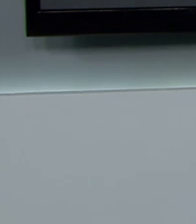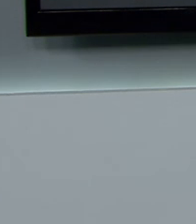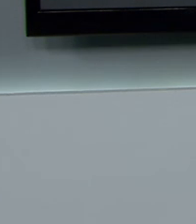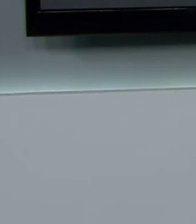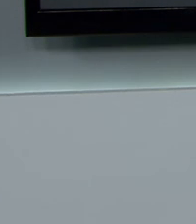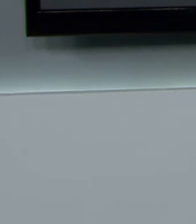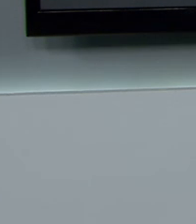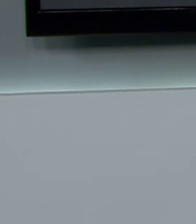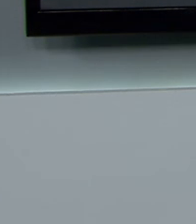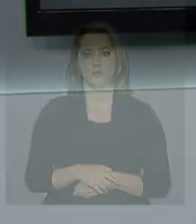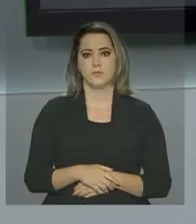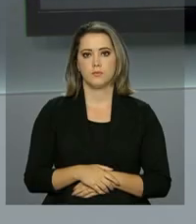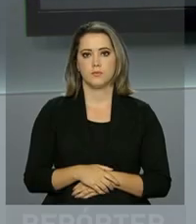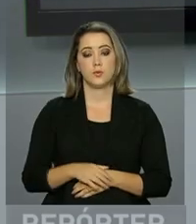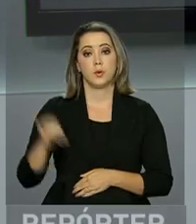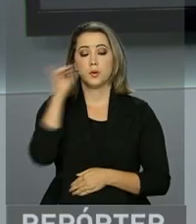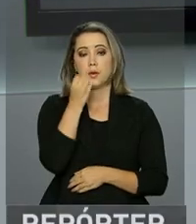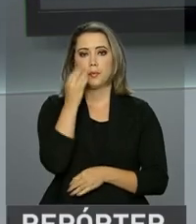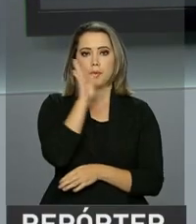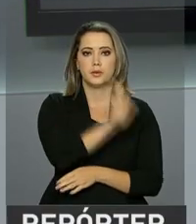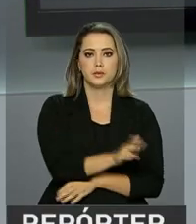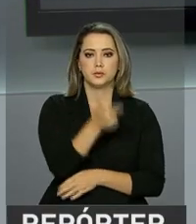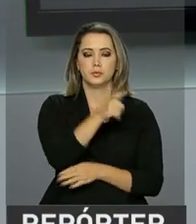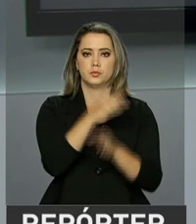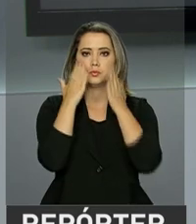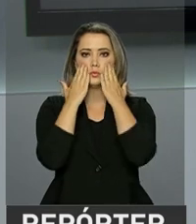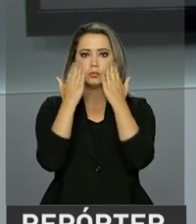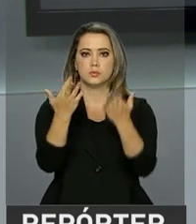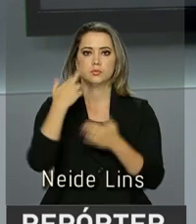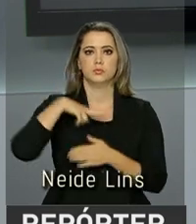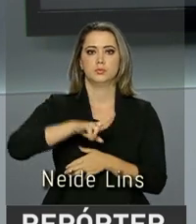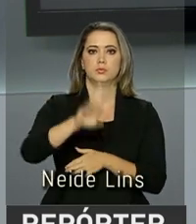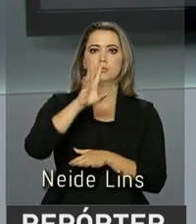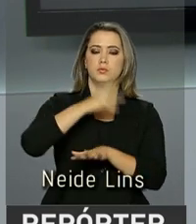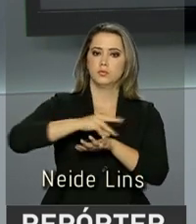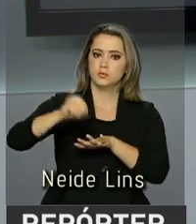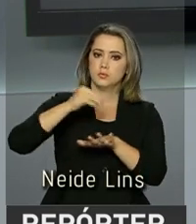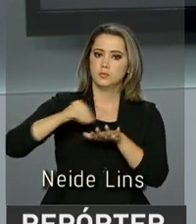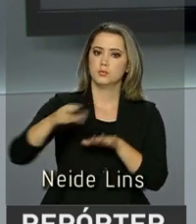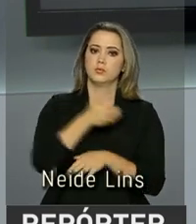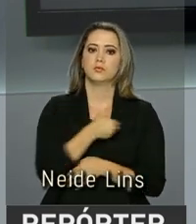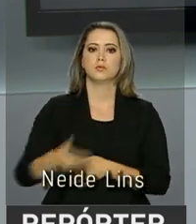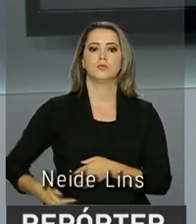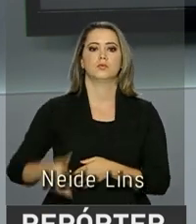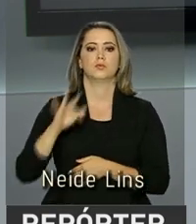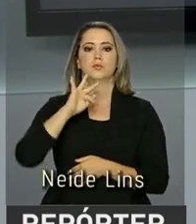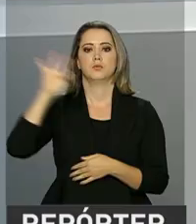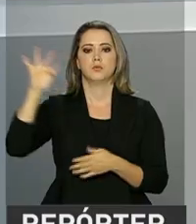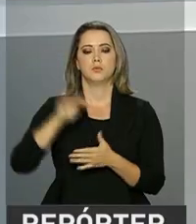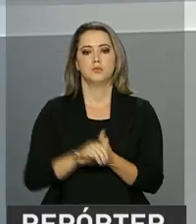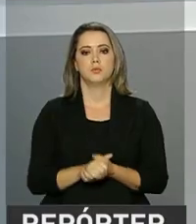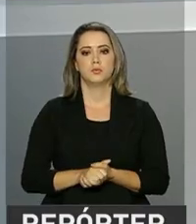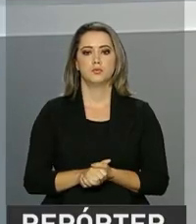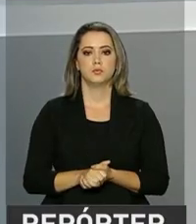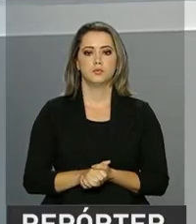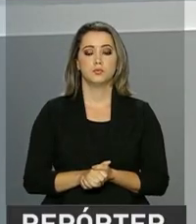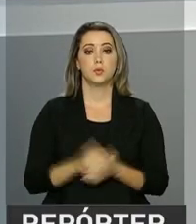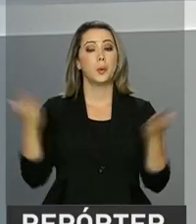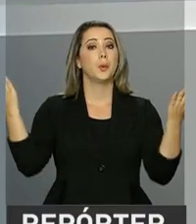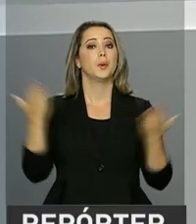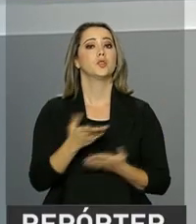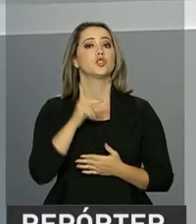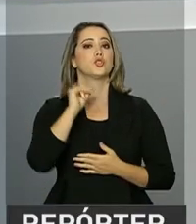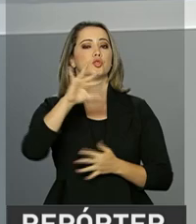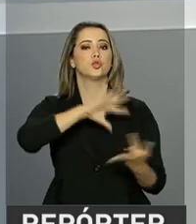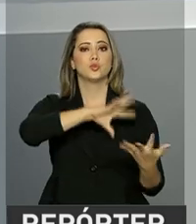Olá boa tarde estamos de volta com mais uma edição do repórter NBR e as notícias do Governo Federal hoje é